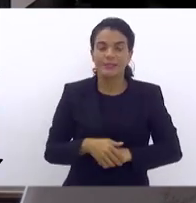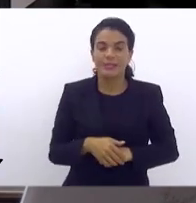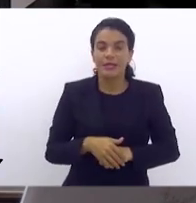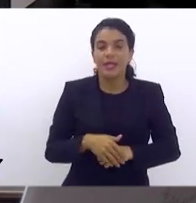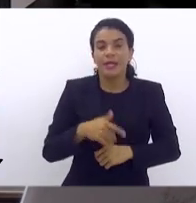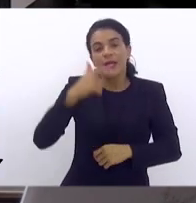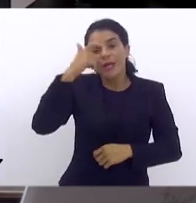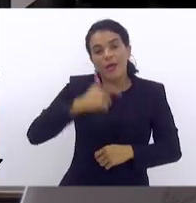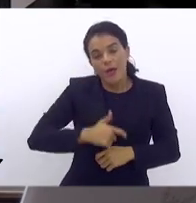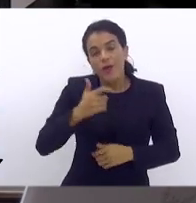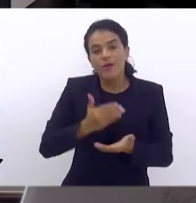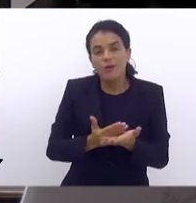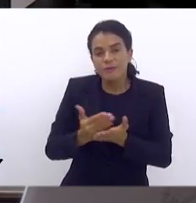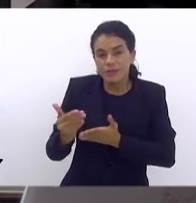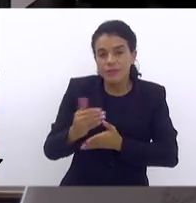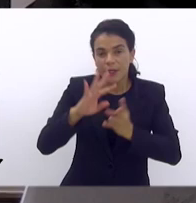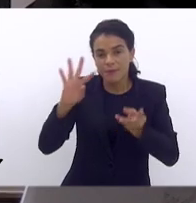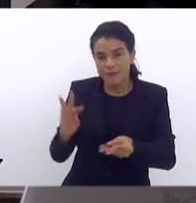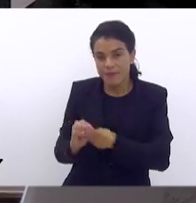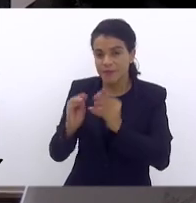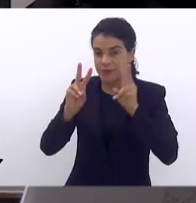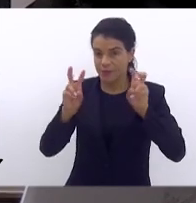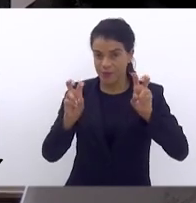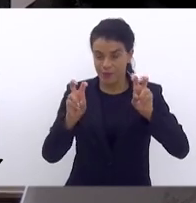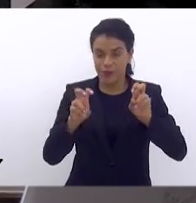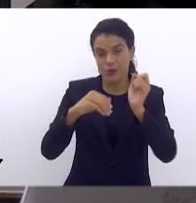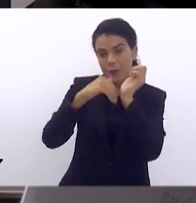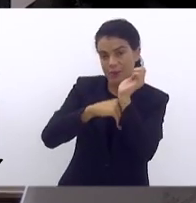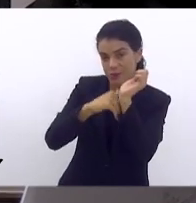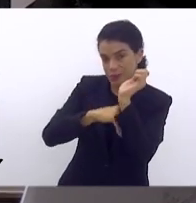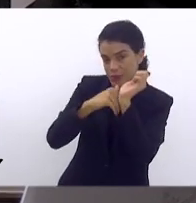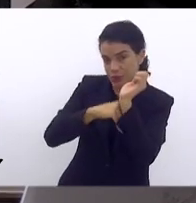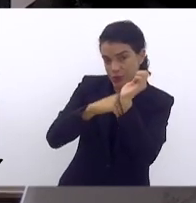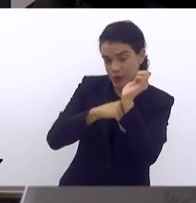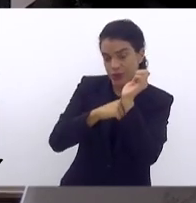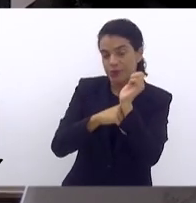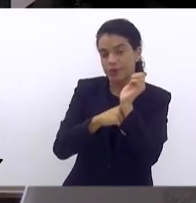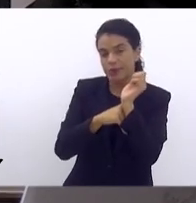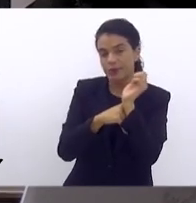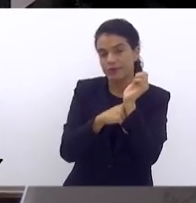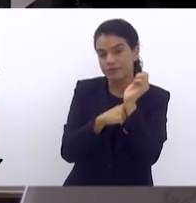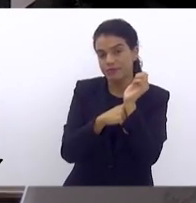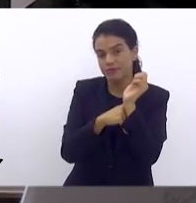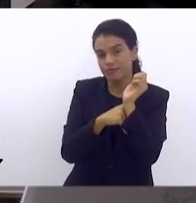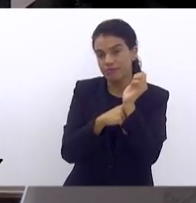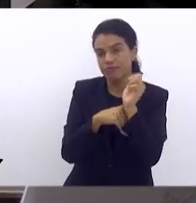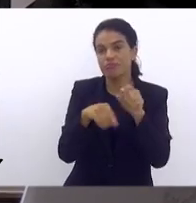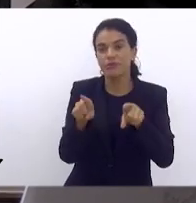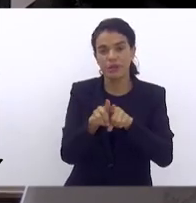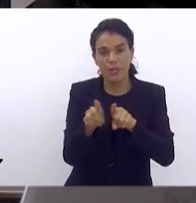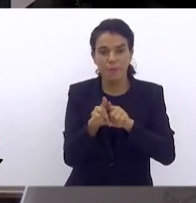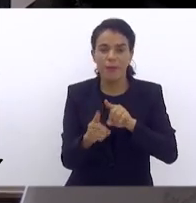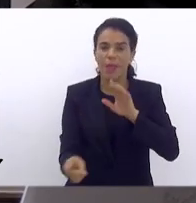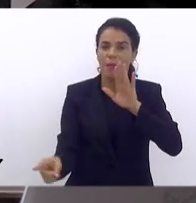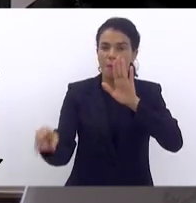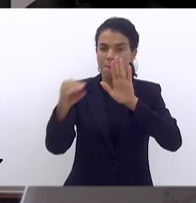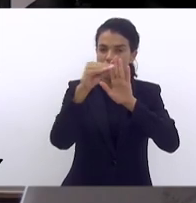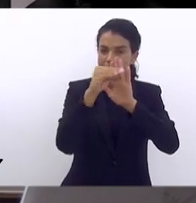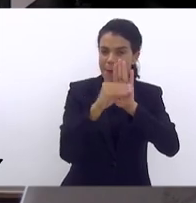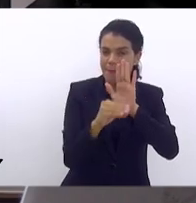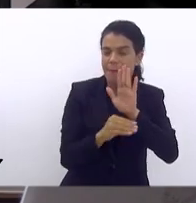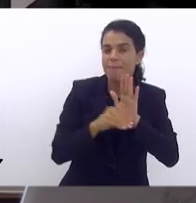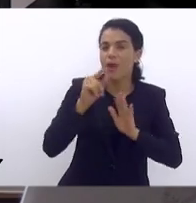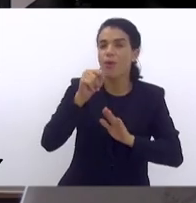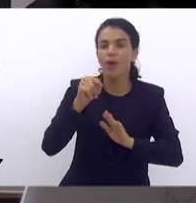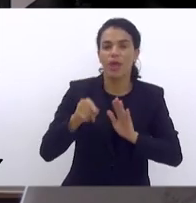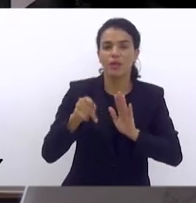eu comecei e falei um pouco sobre a importância desse sigilo ser colocado também nos processos judiciais isso